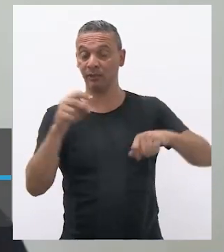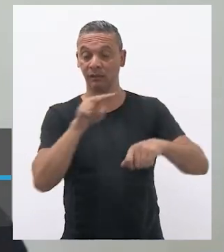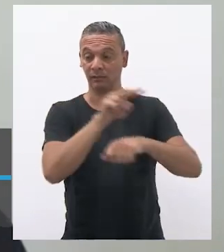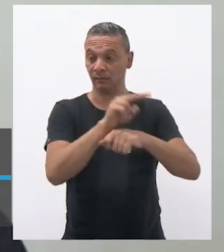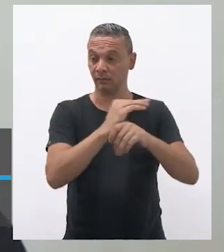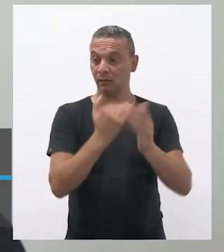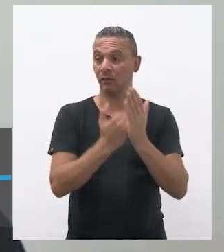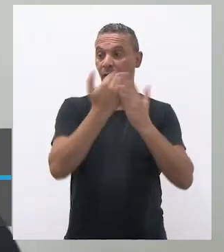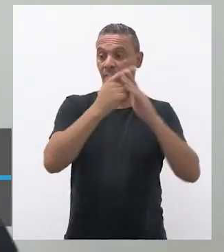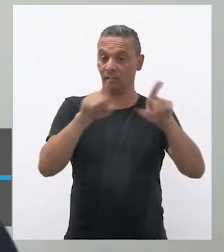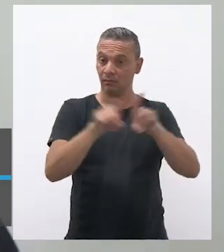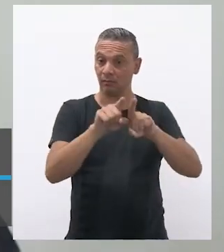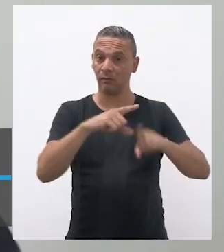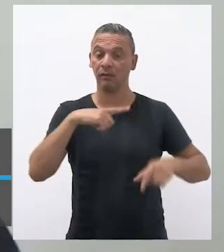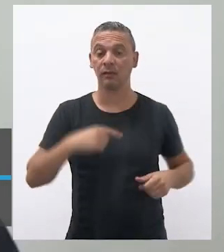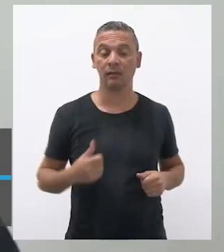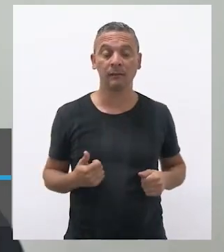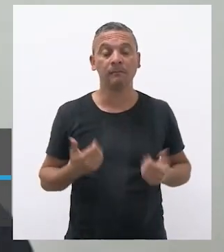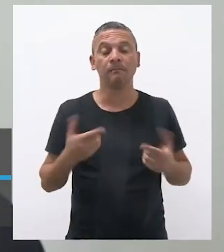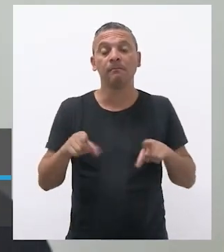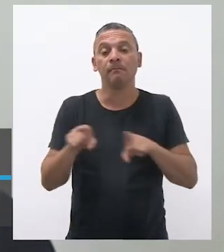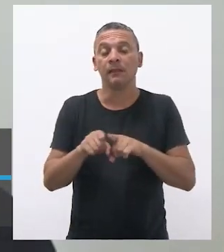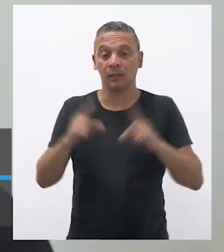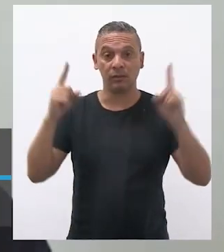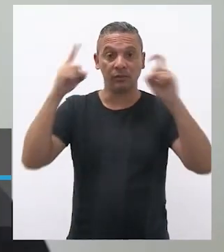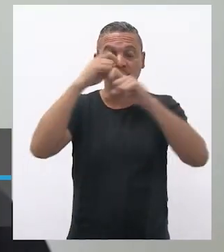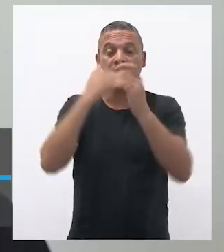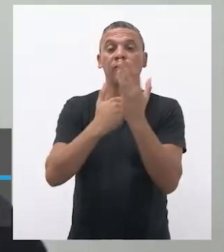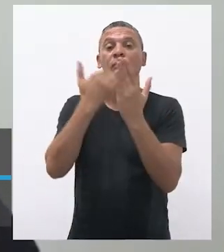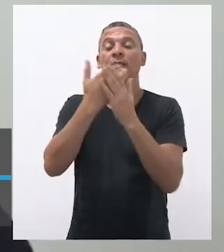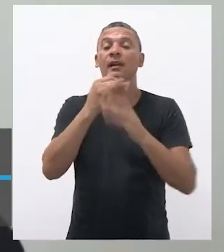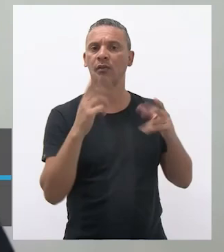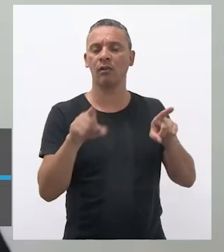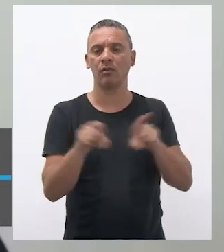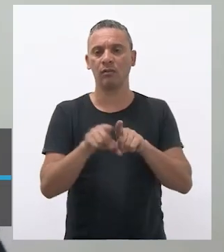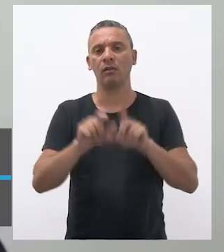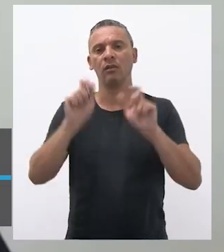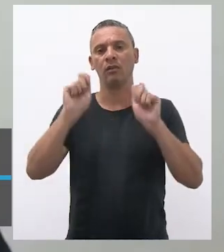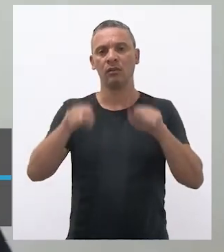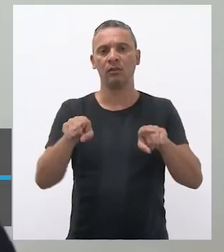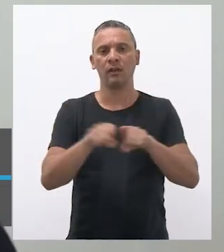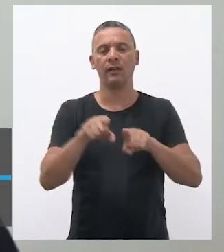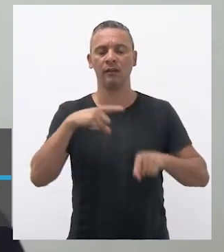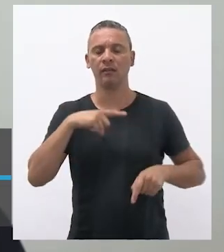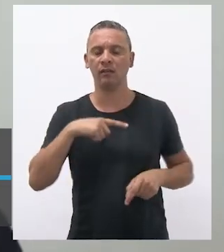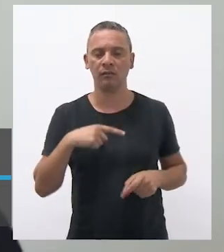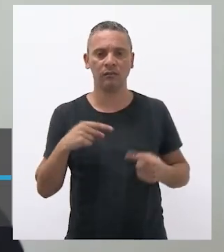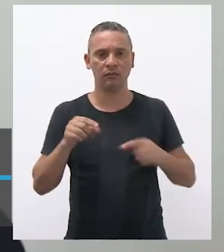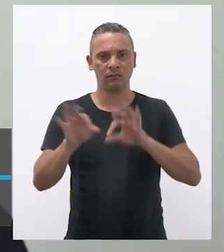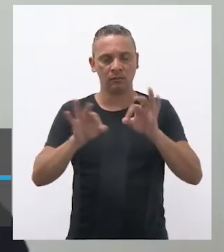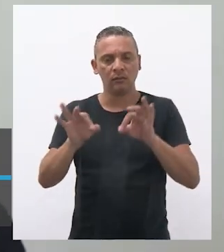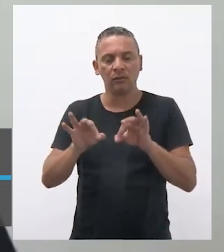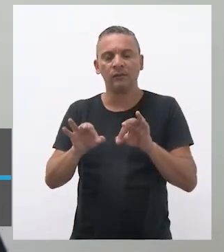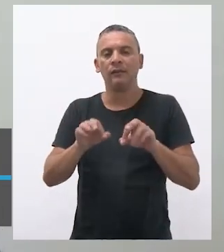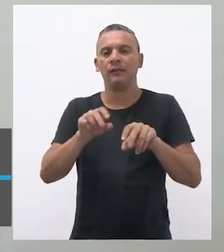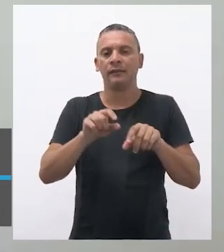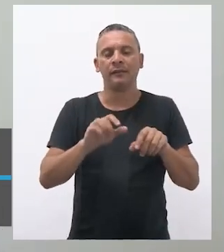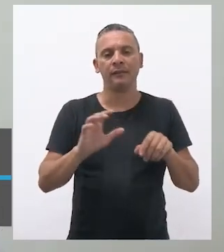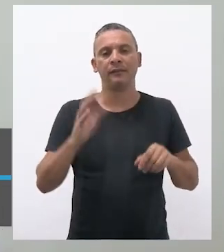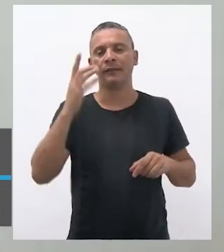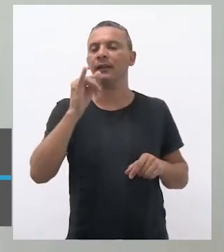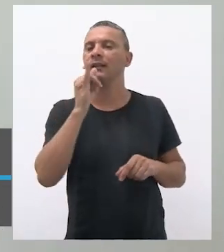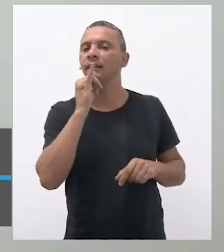plano internacional, direitos mínimos que todos os estados que são signatários desses tratados ou dessas convenções internacionais são